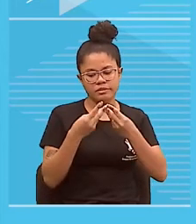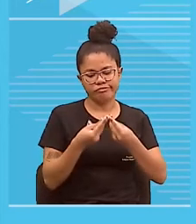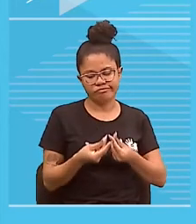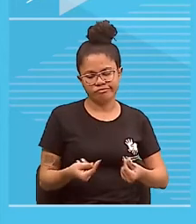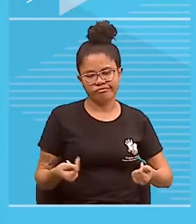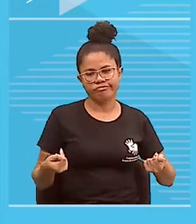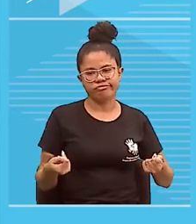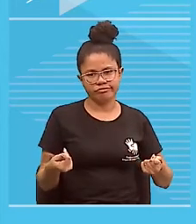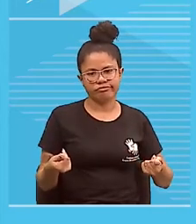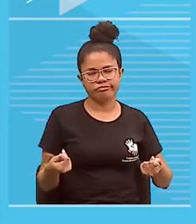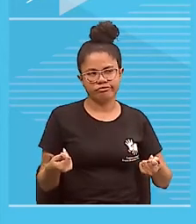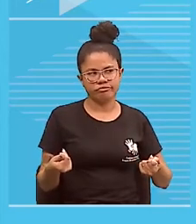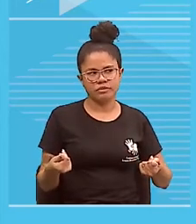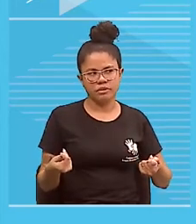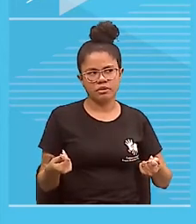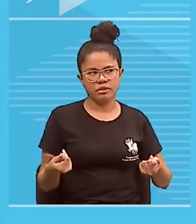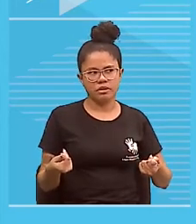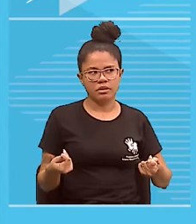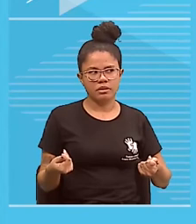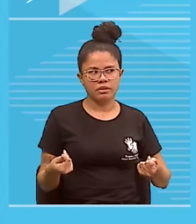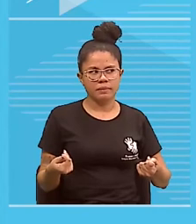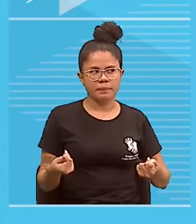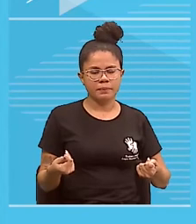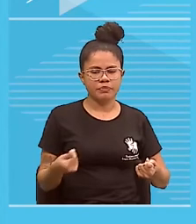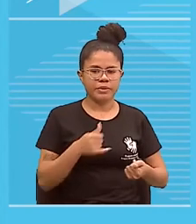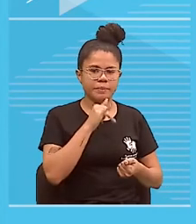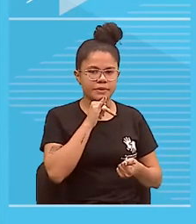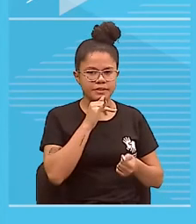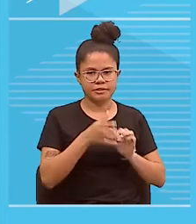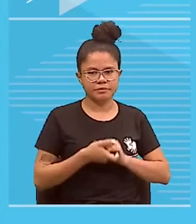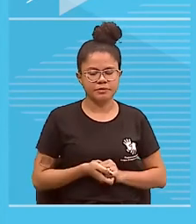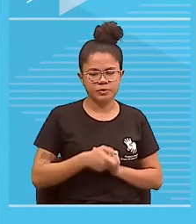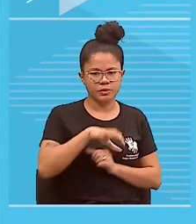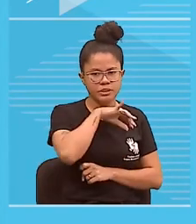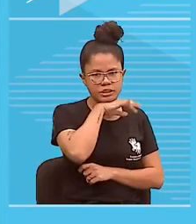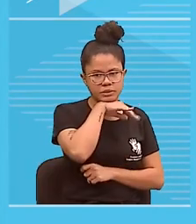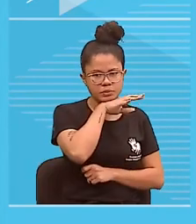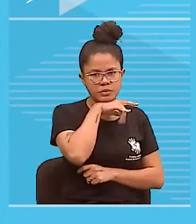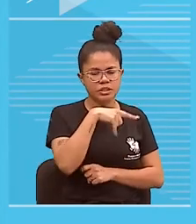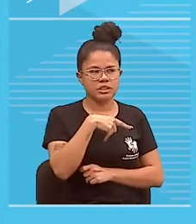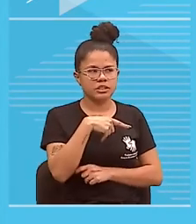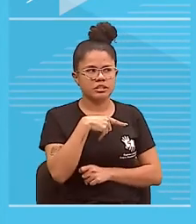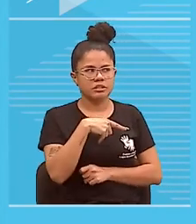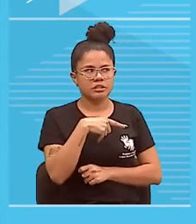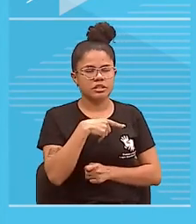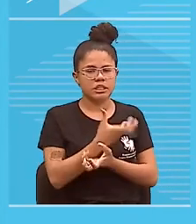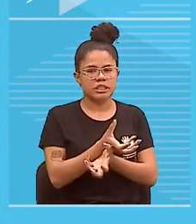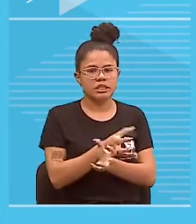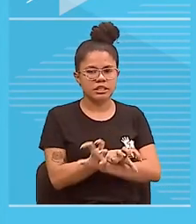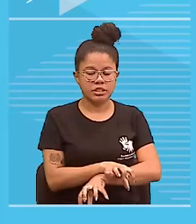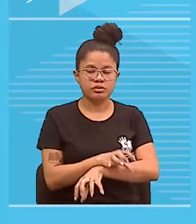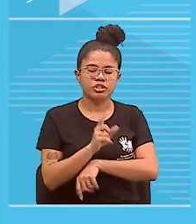então quando eu tenho por exemplo nos animais que tem um esqueleto de